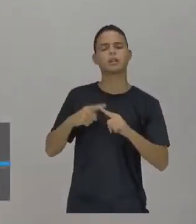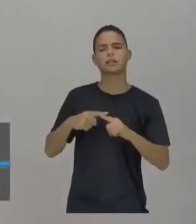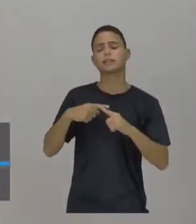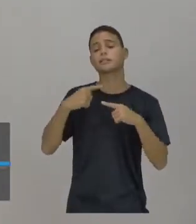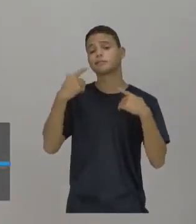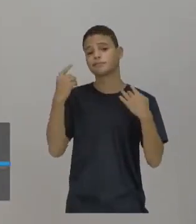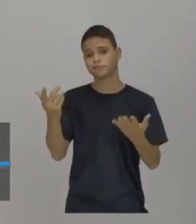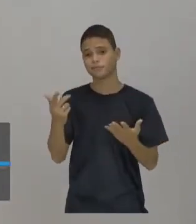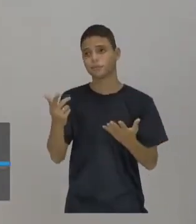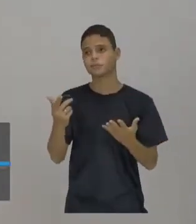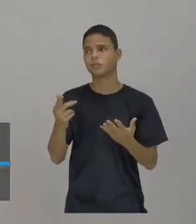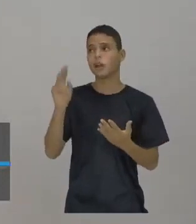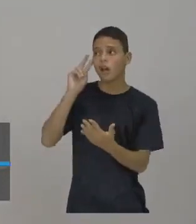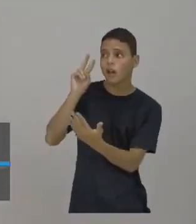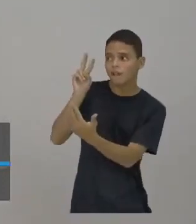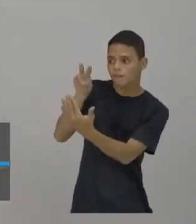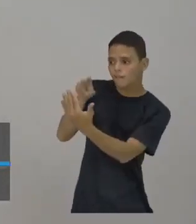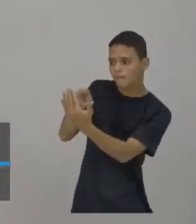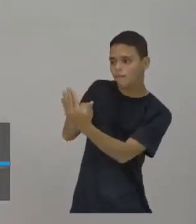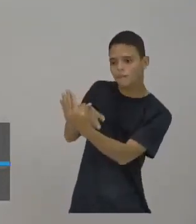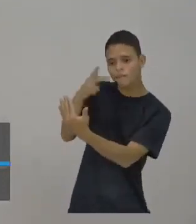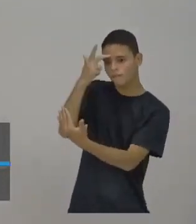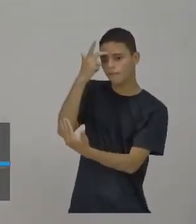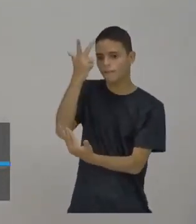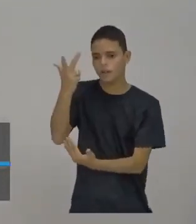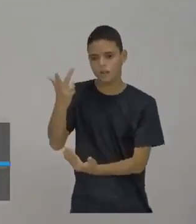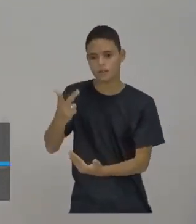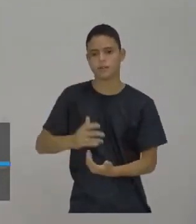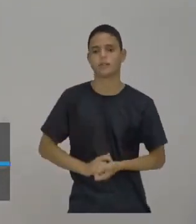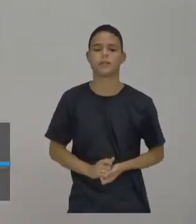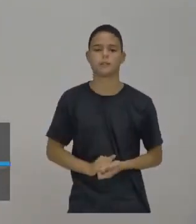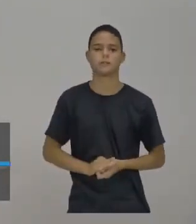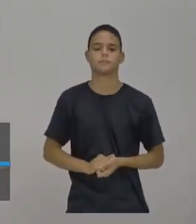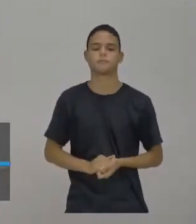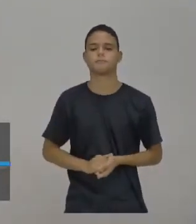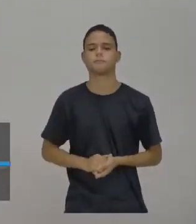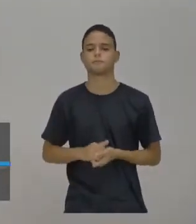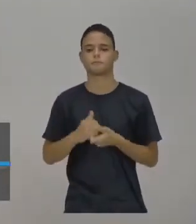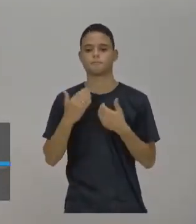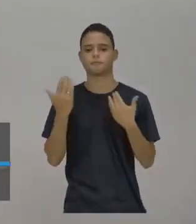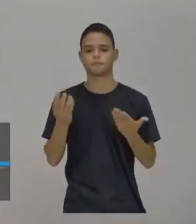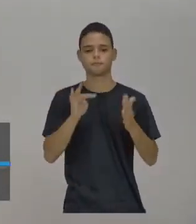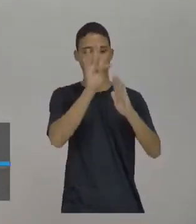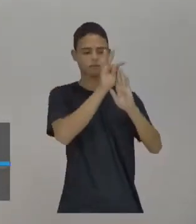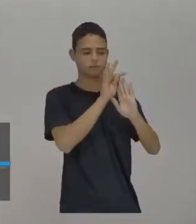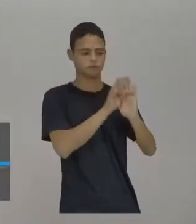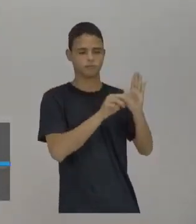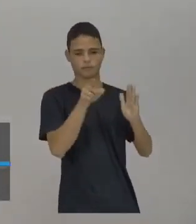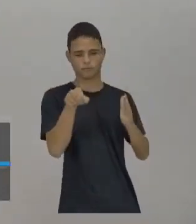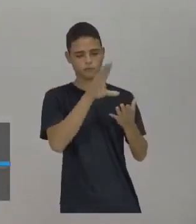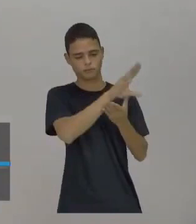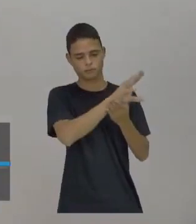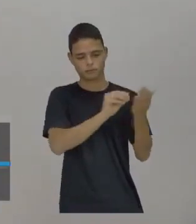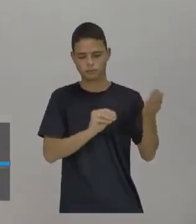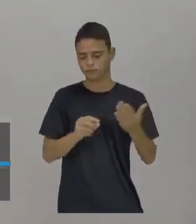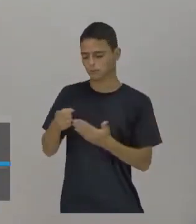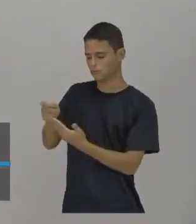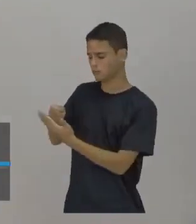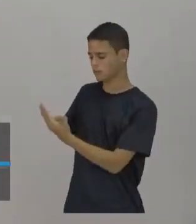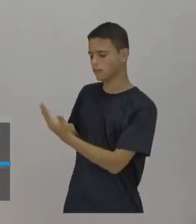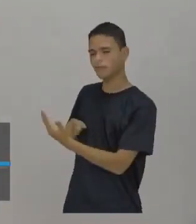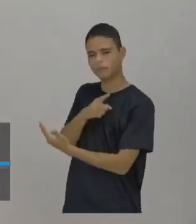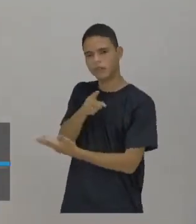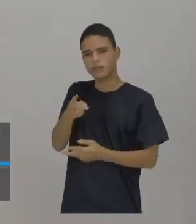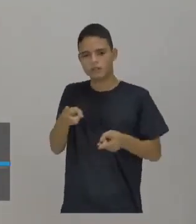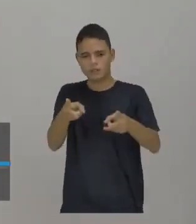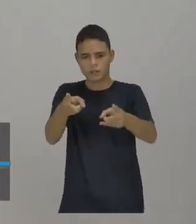esse texto que eu estou falando agora com vocês e passarem para o papel, você vai perceber que eu estou repetindo várias vezes